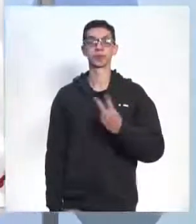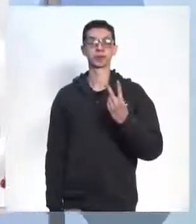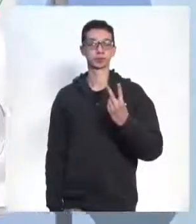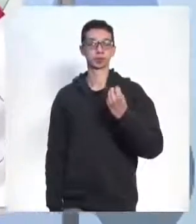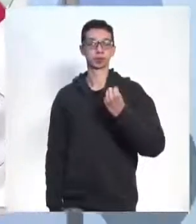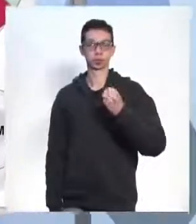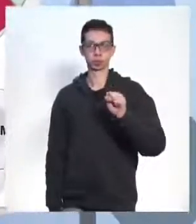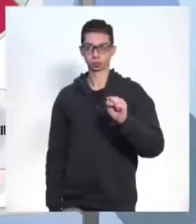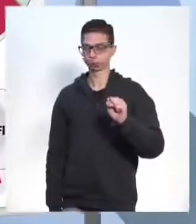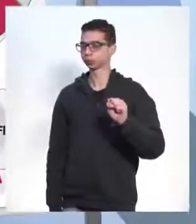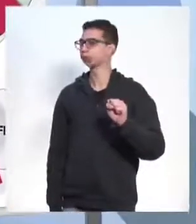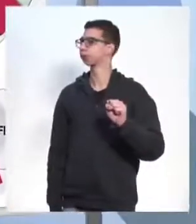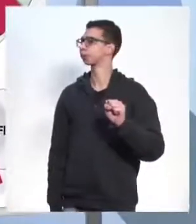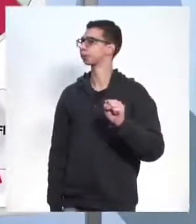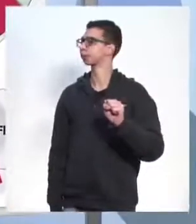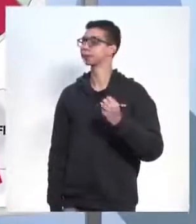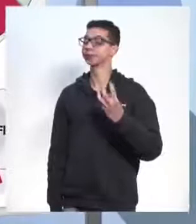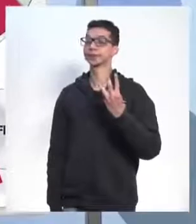28,